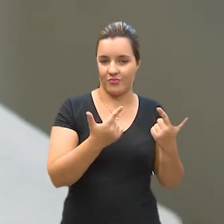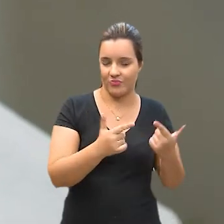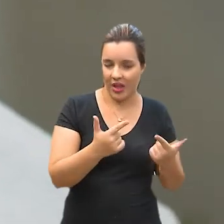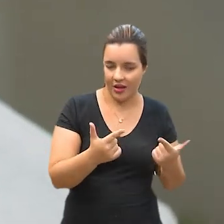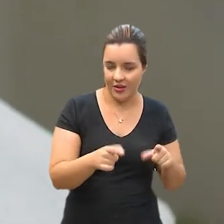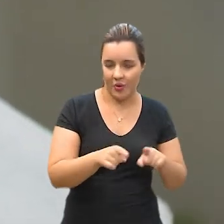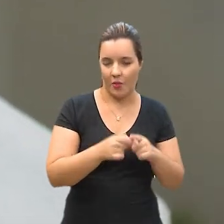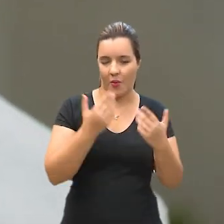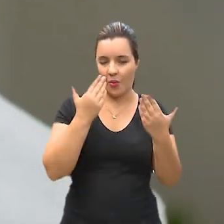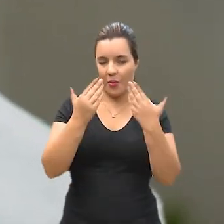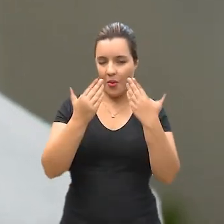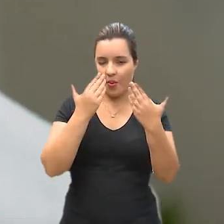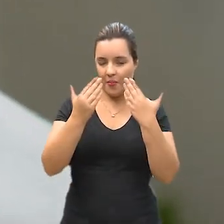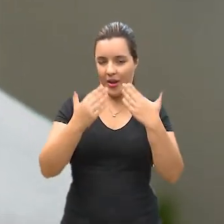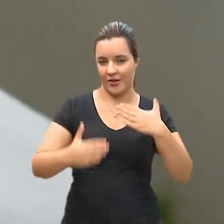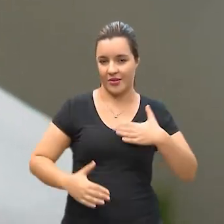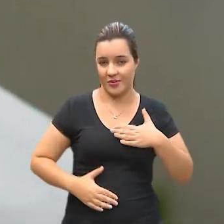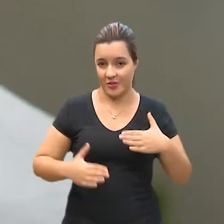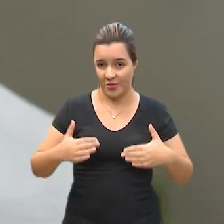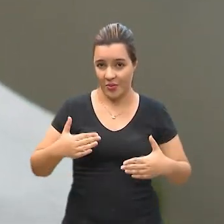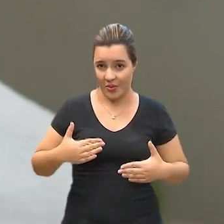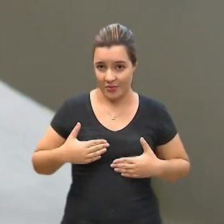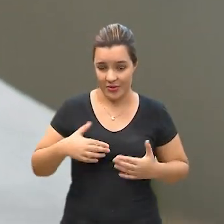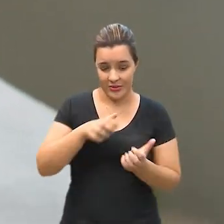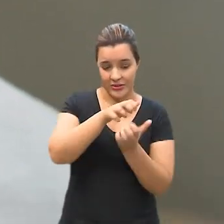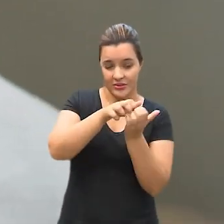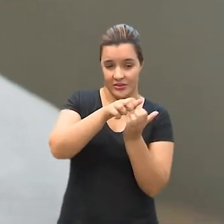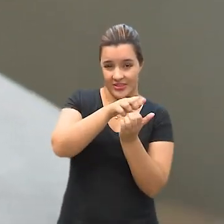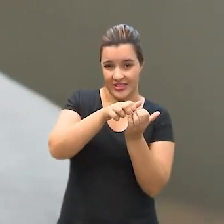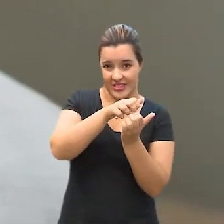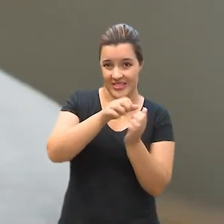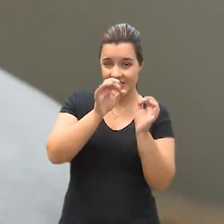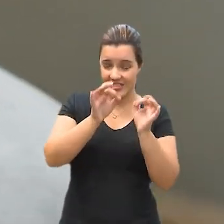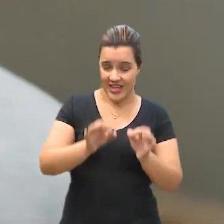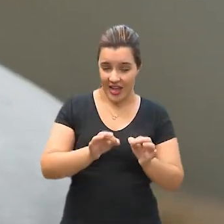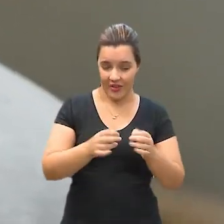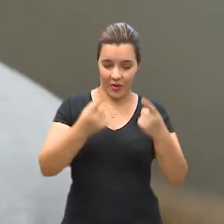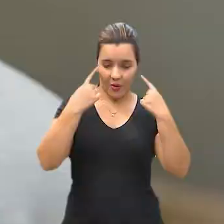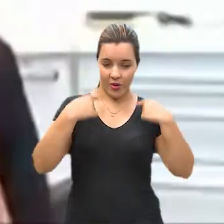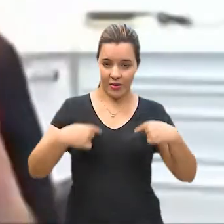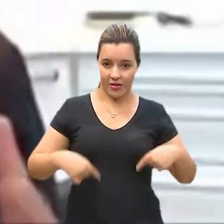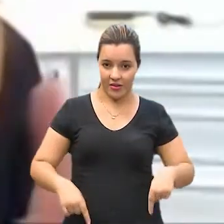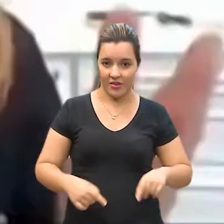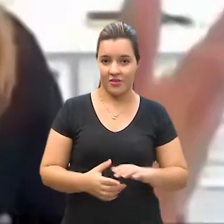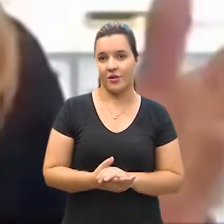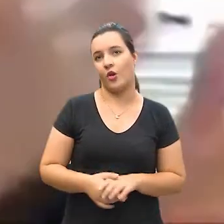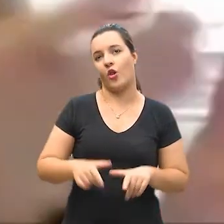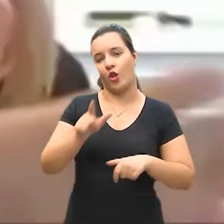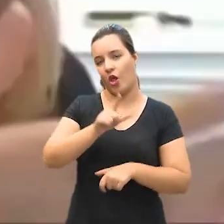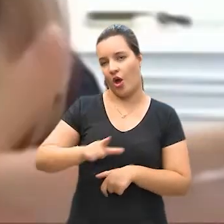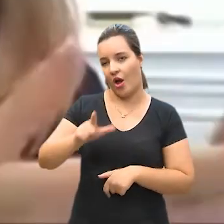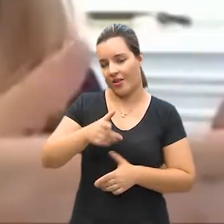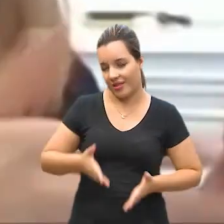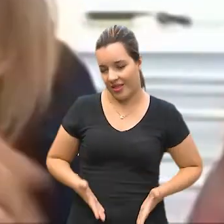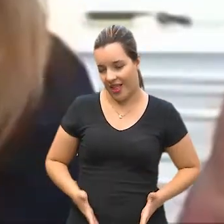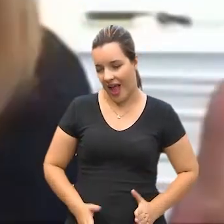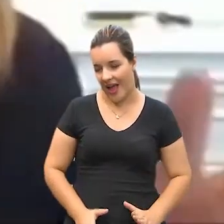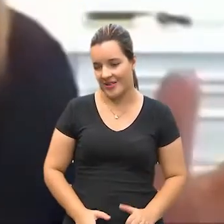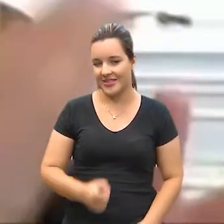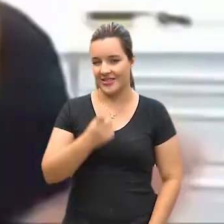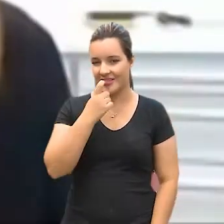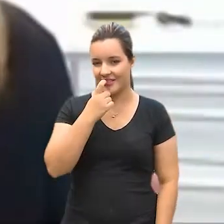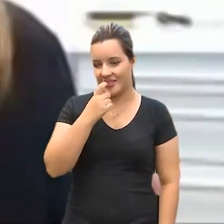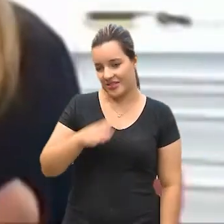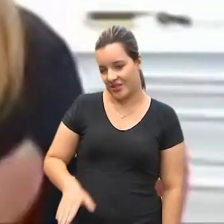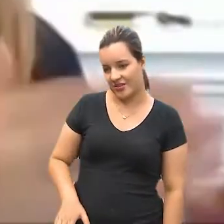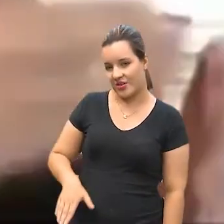você vai ter um grande desgaste ao longo da vida. Claro que a gente não tem a mesma dentição de quando a gente nasce, né? Os